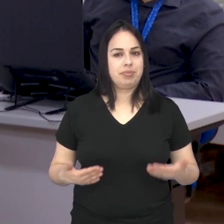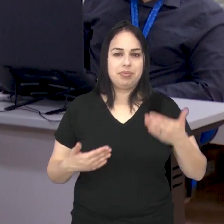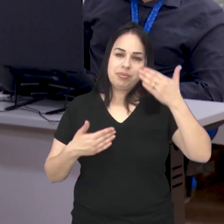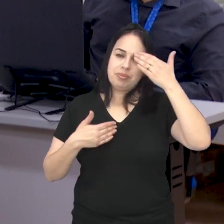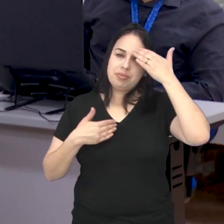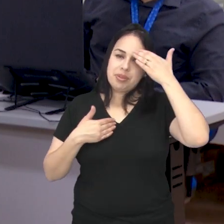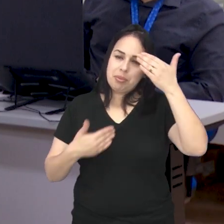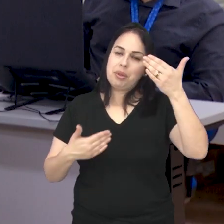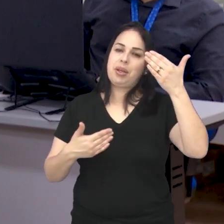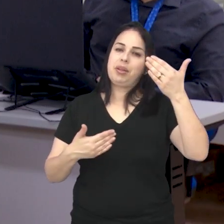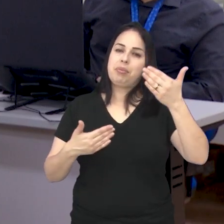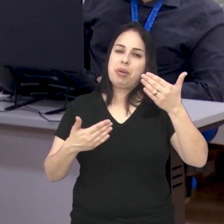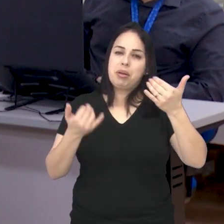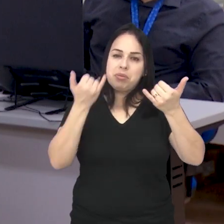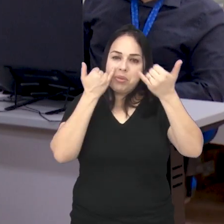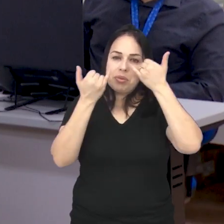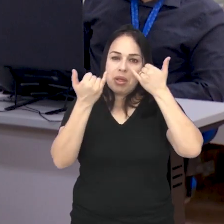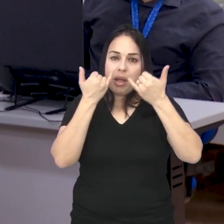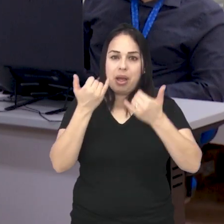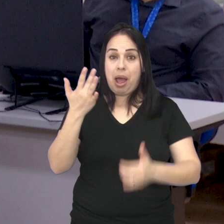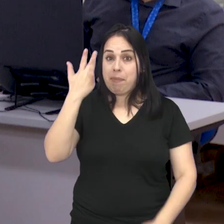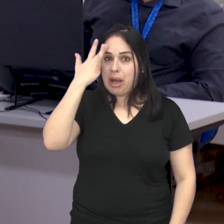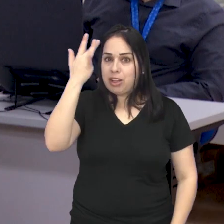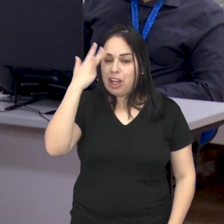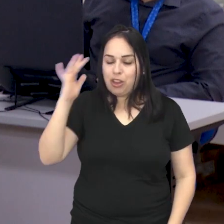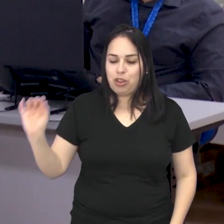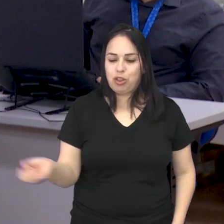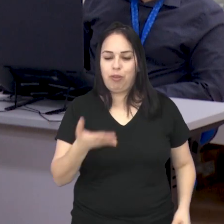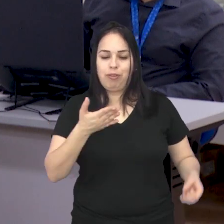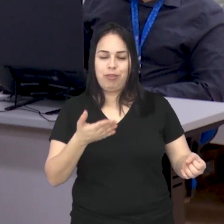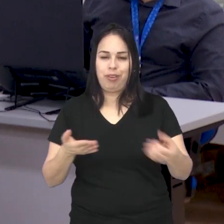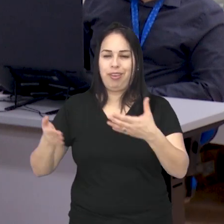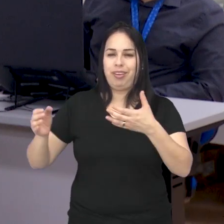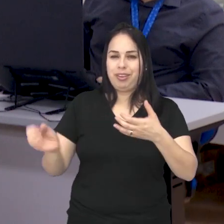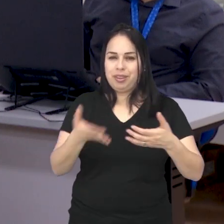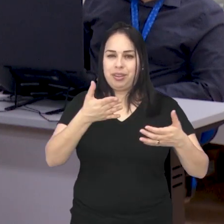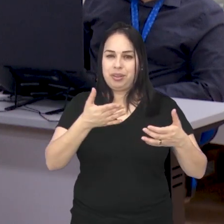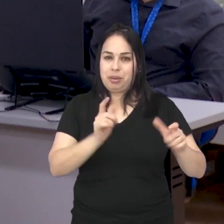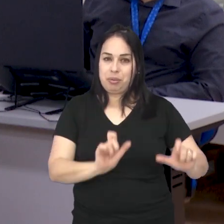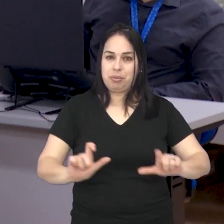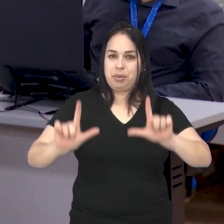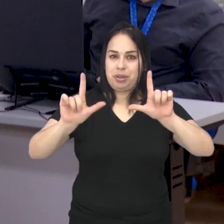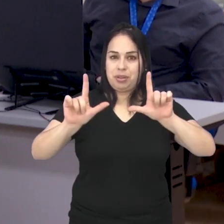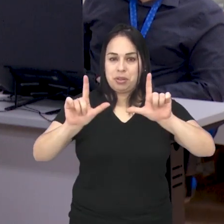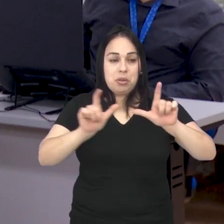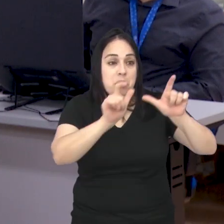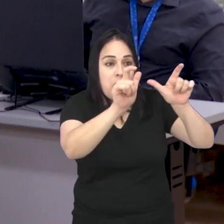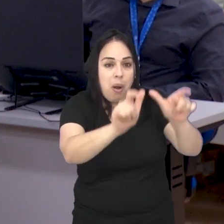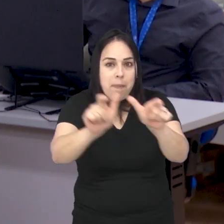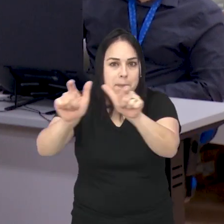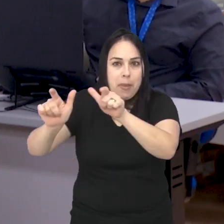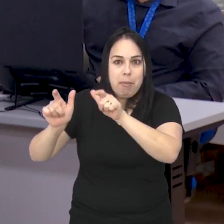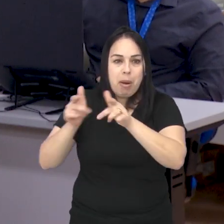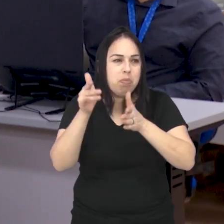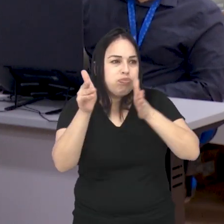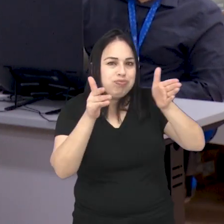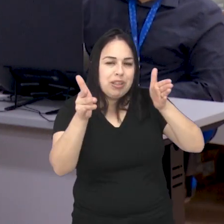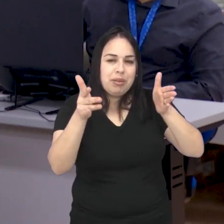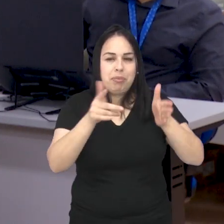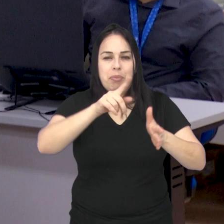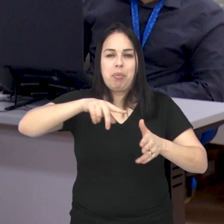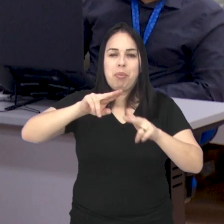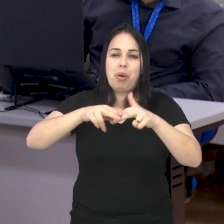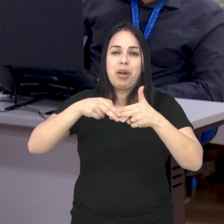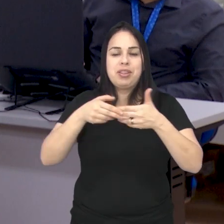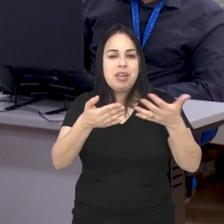Muito obrigado, Francine. E amanhã tem novidades aqui na TV Câmara, a estreia de um novo programa, o Por Todos os Cantos. A atração é um convite